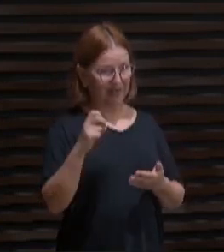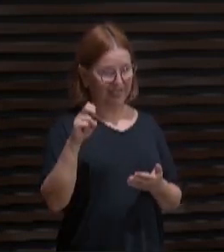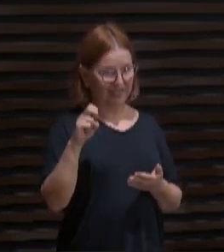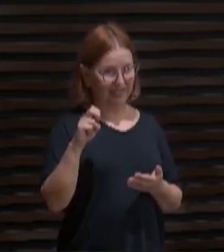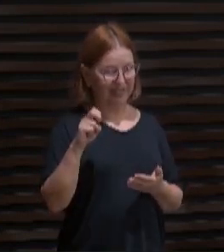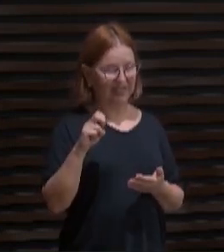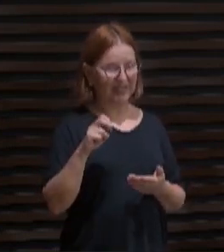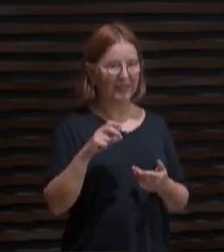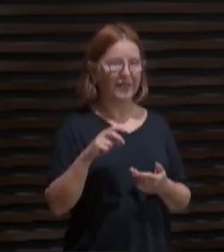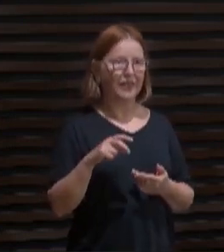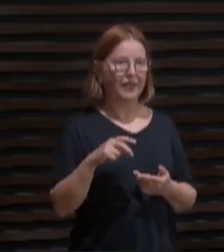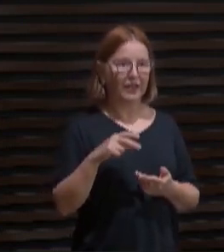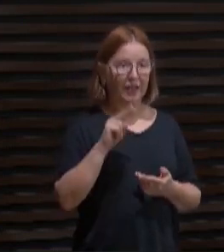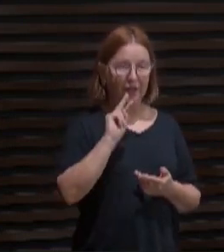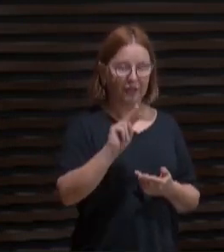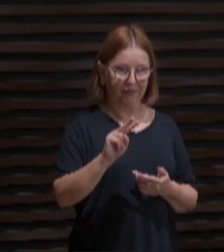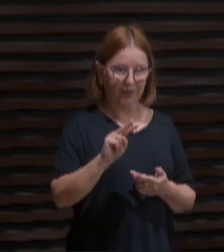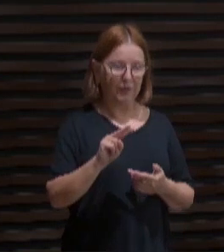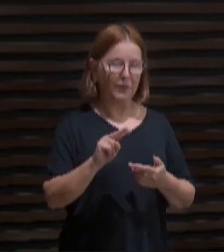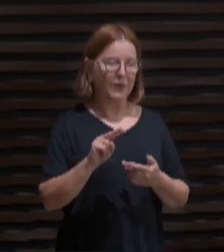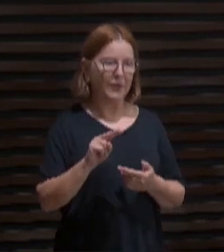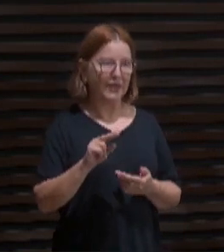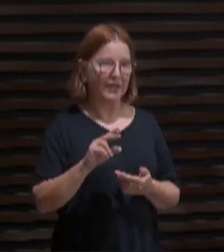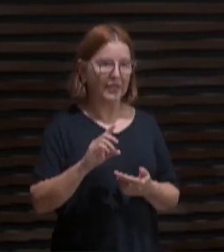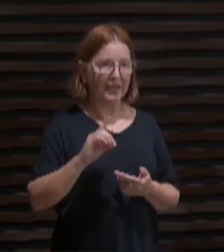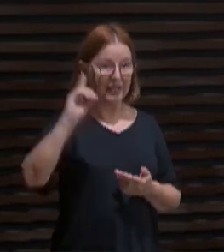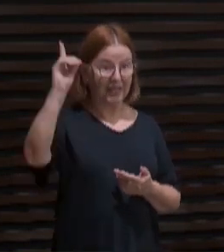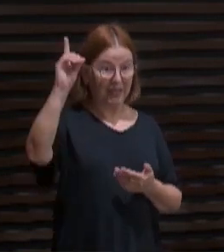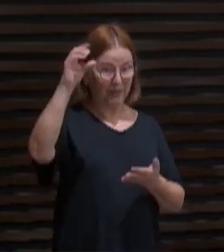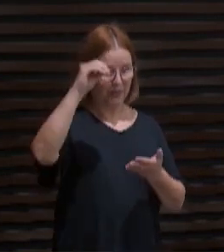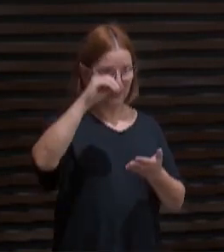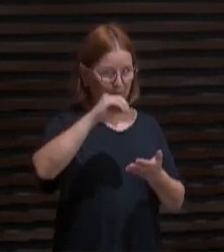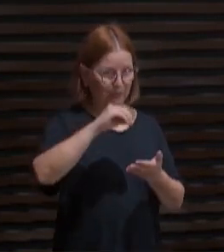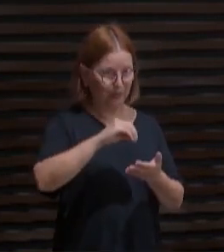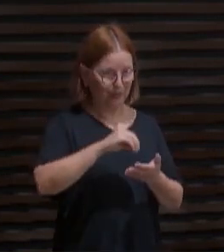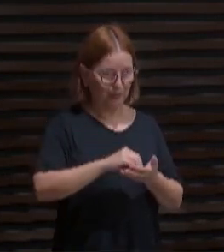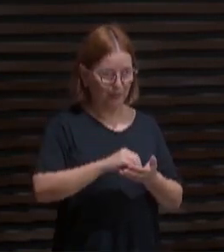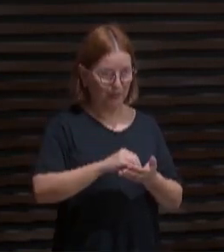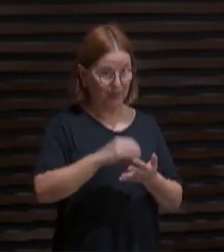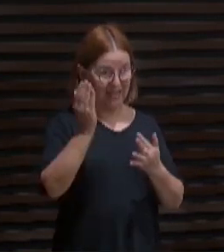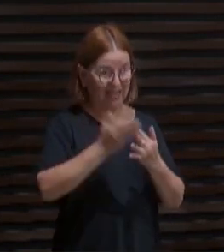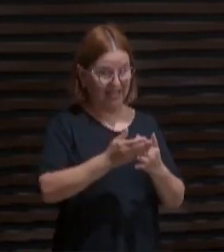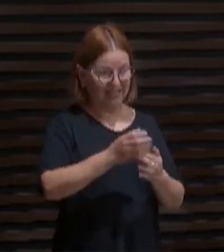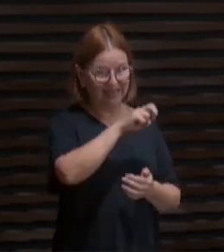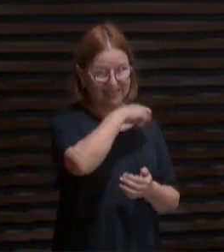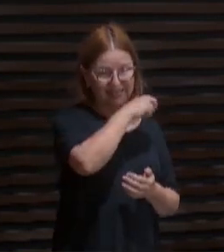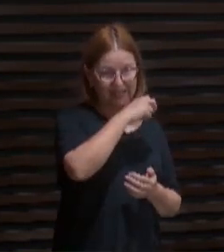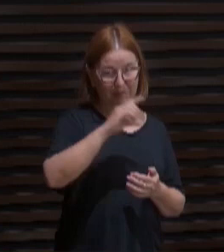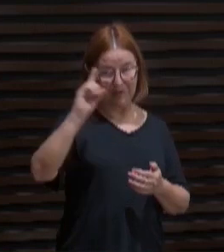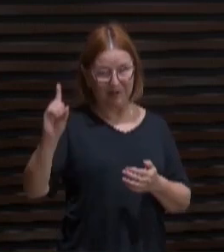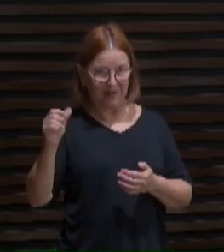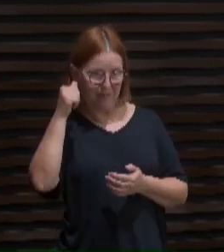a guerra Deus colocou entre a serpente e a mulher. Mas a segunda parte,